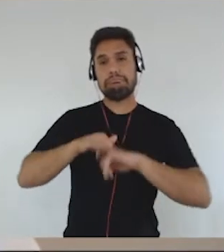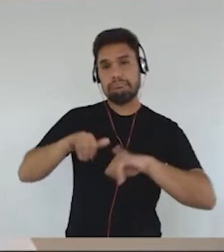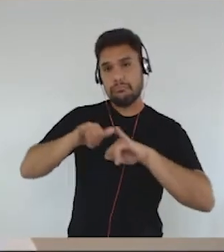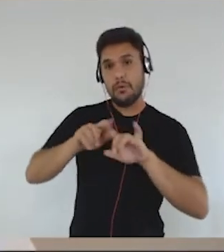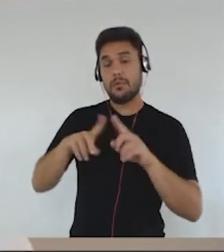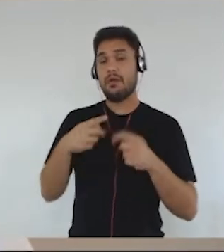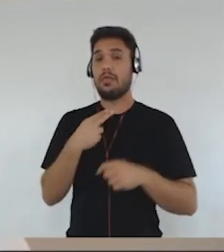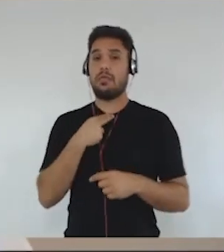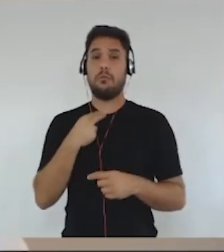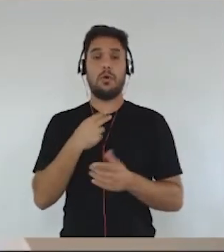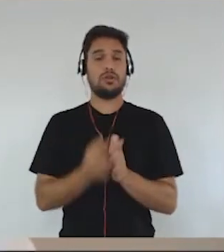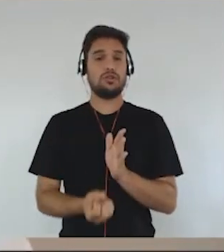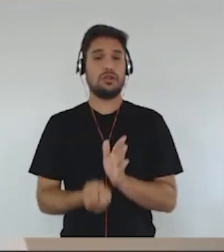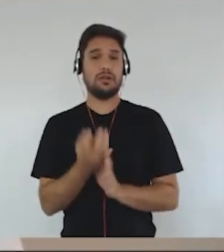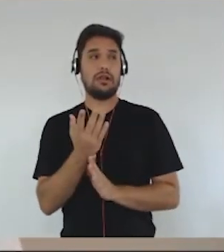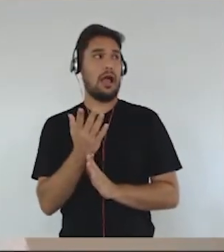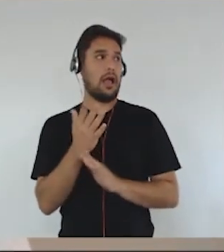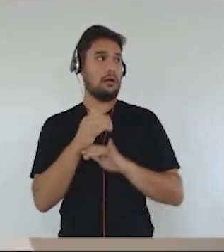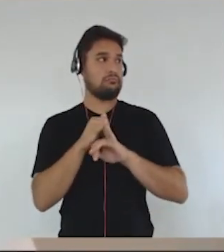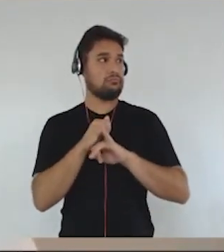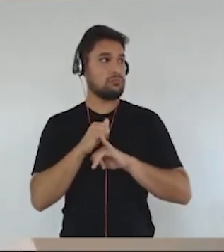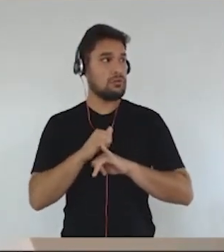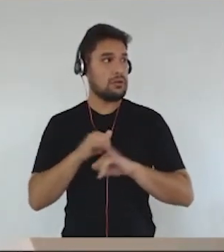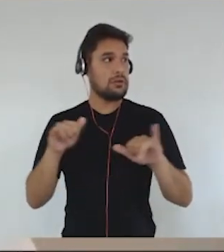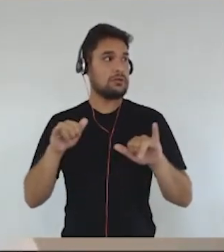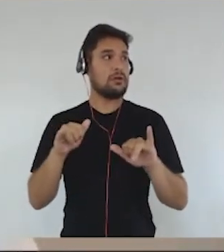porque você não pode criar um espetáculo